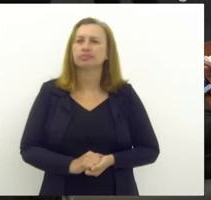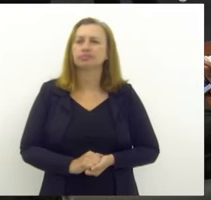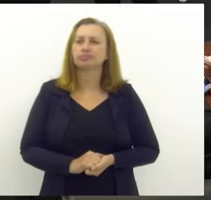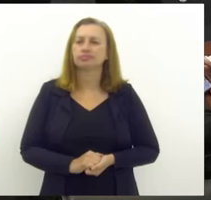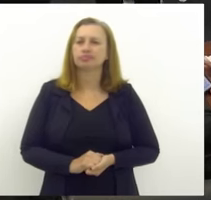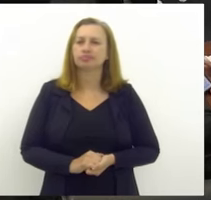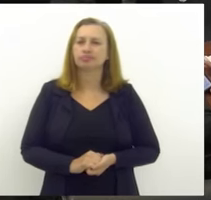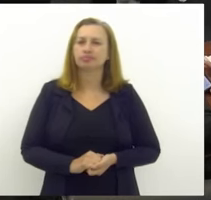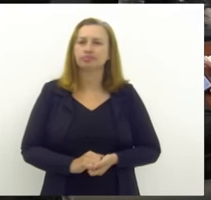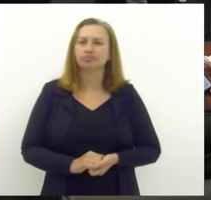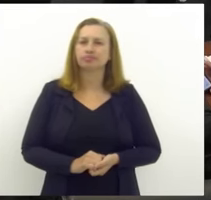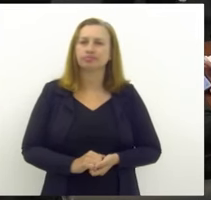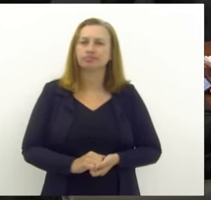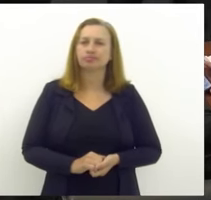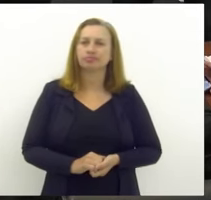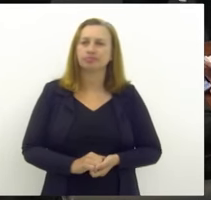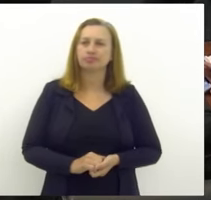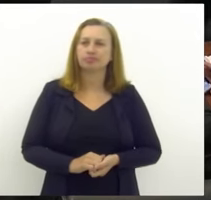Parabéns